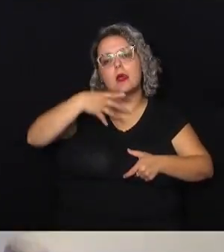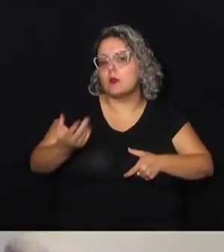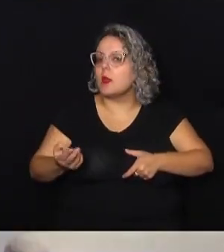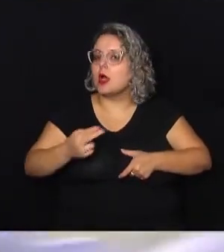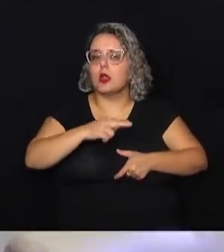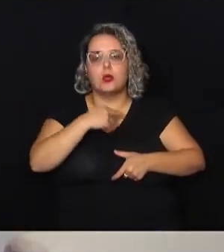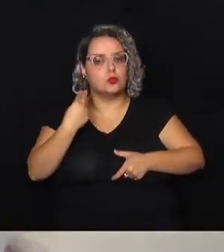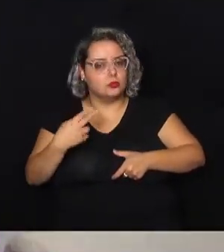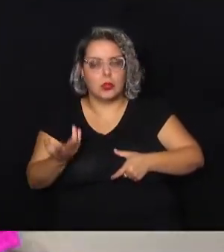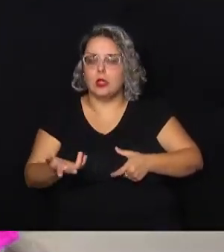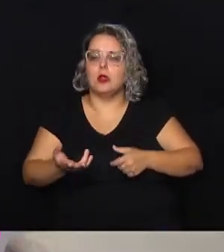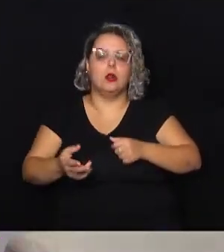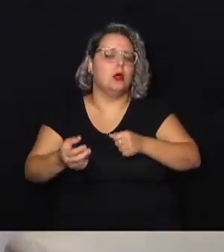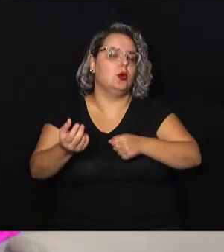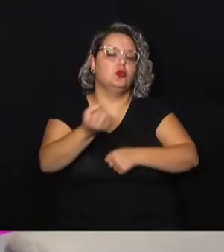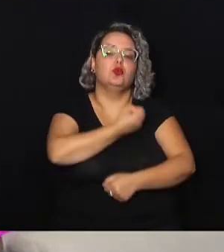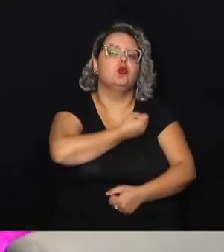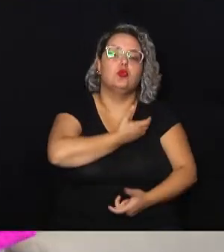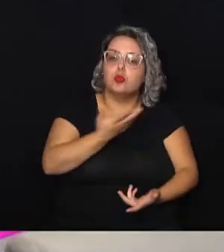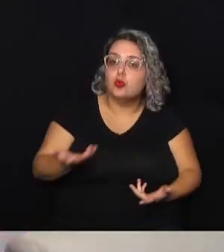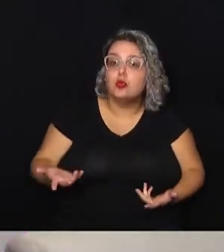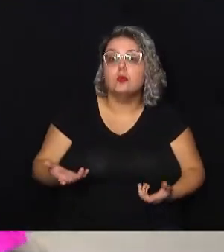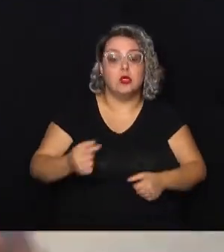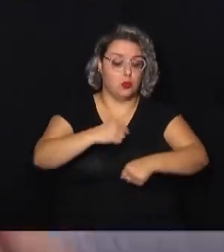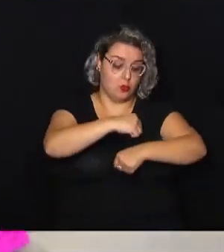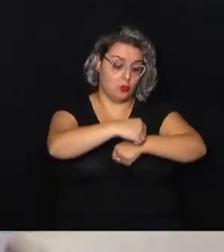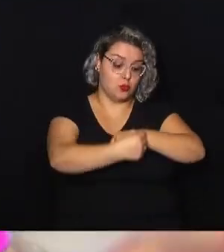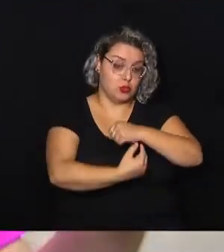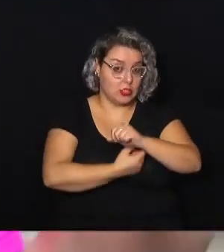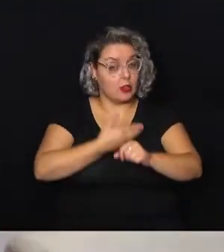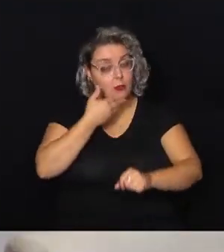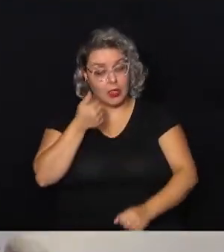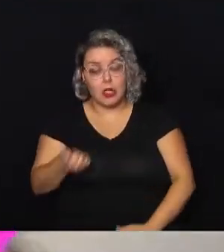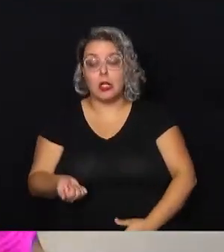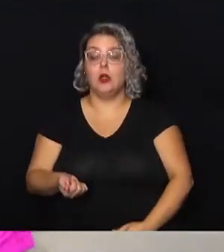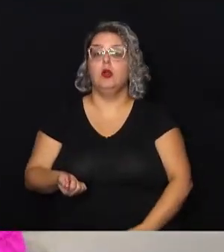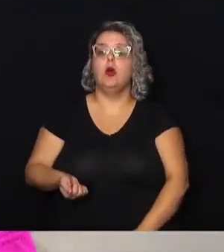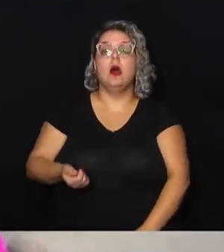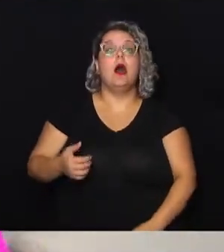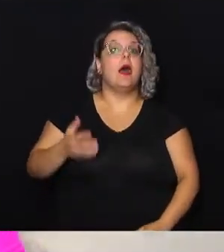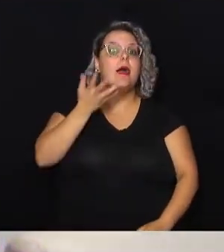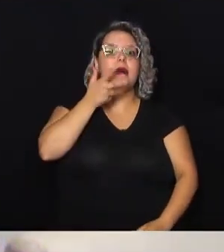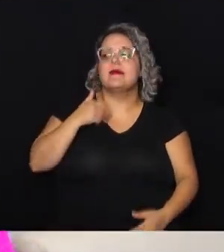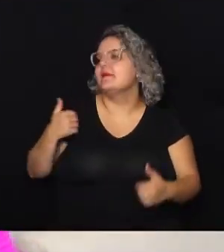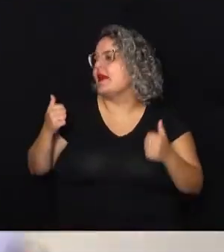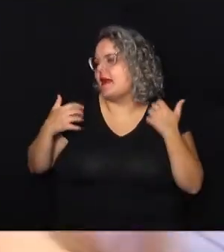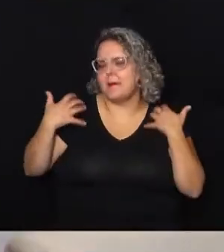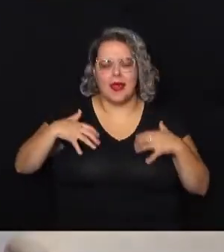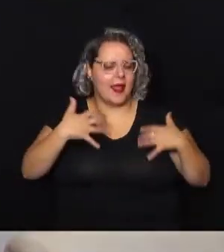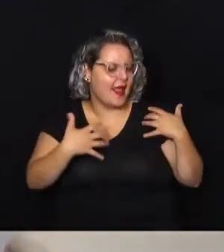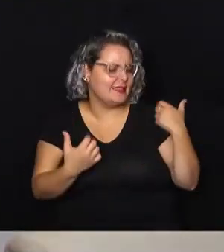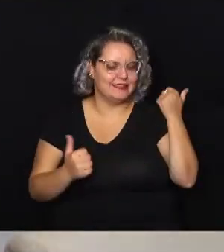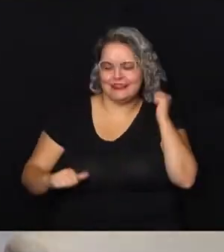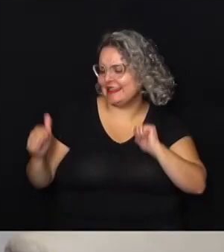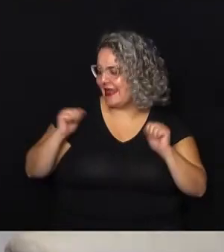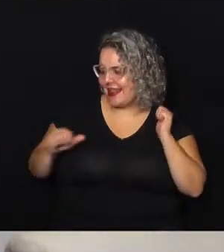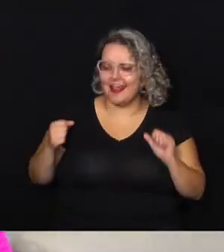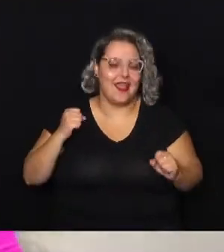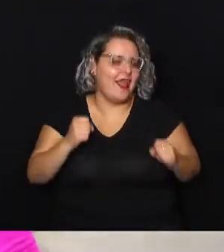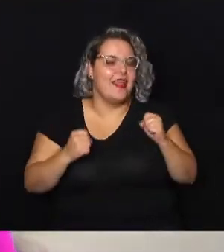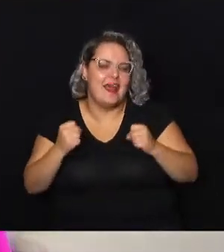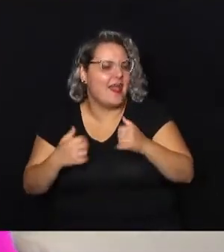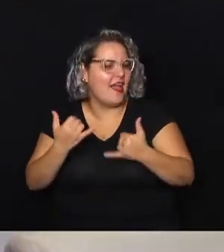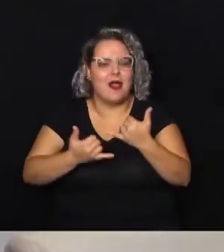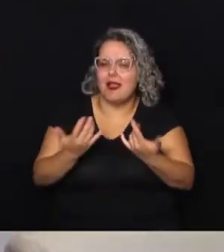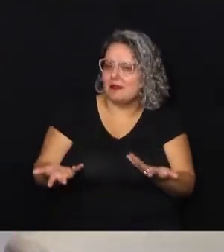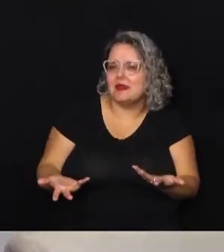criança tá lá agitada também e a gente não quer ter nenhuma dor de cabeça. E principalmente as crianças querem